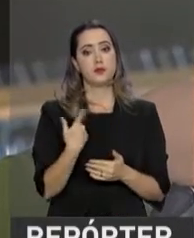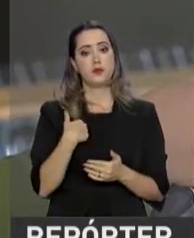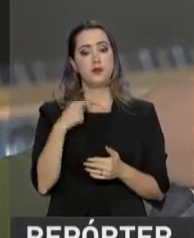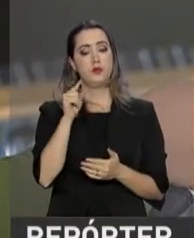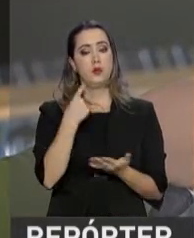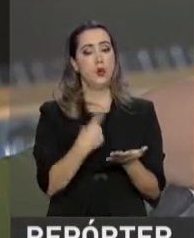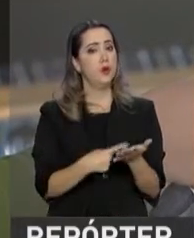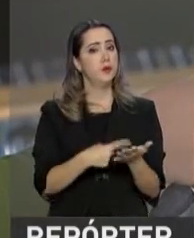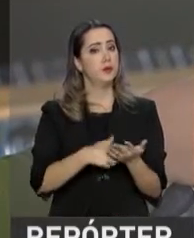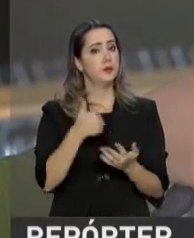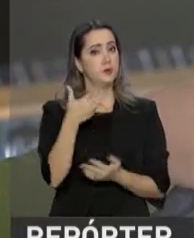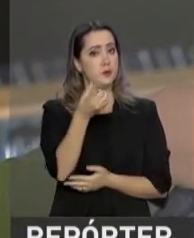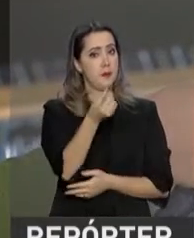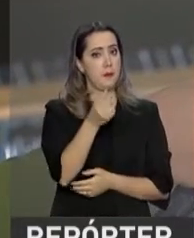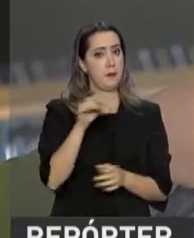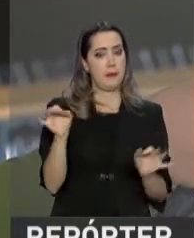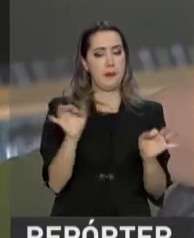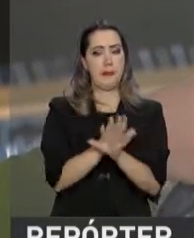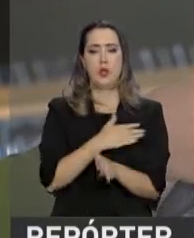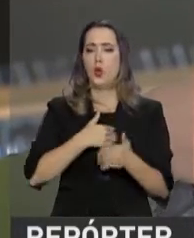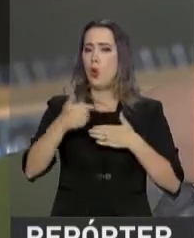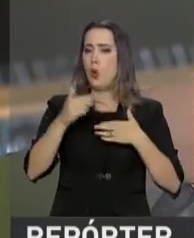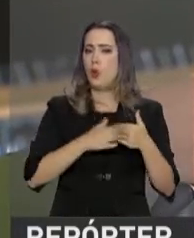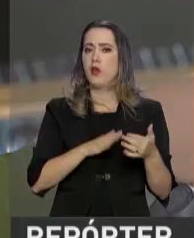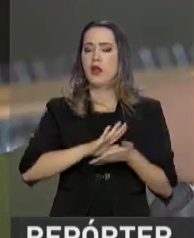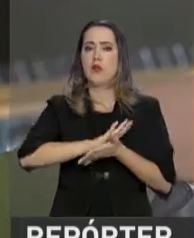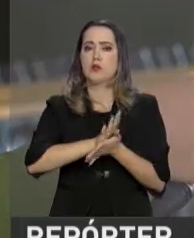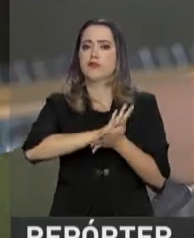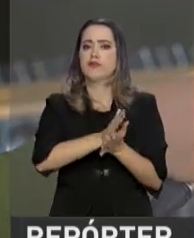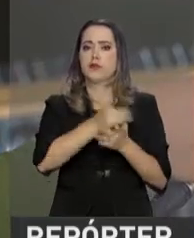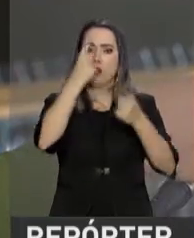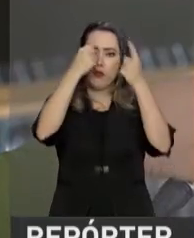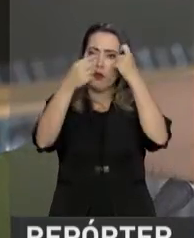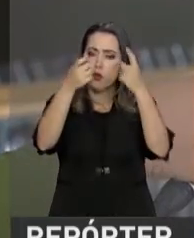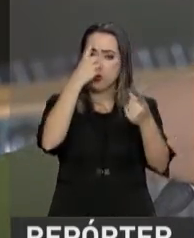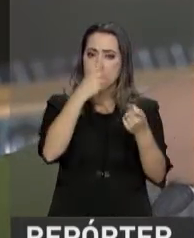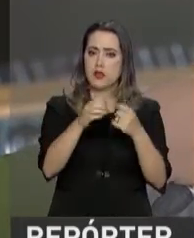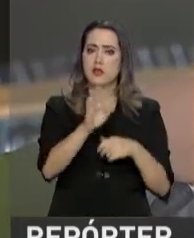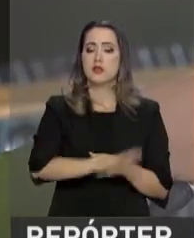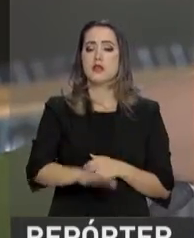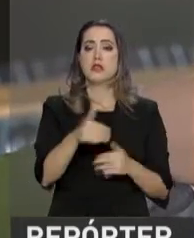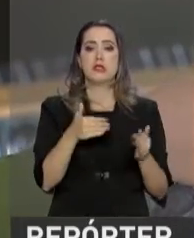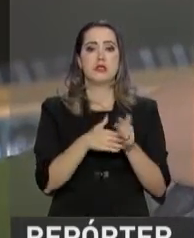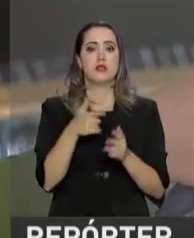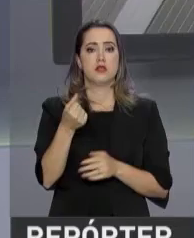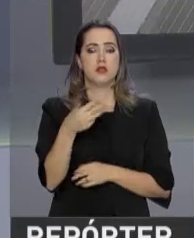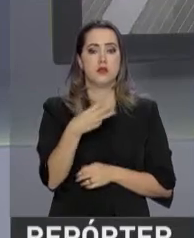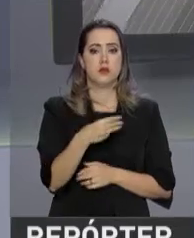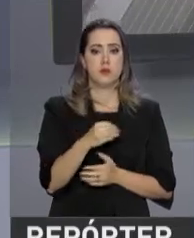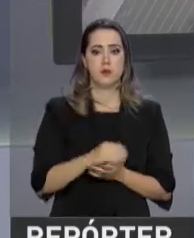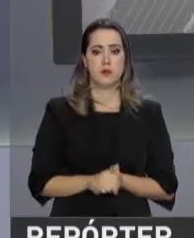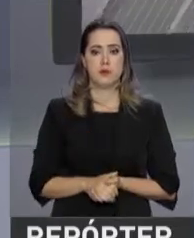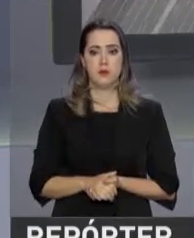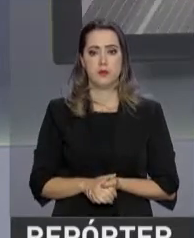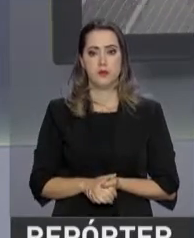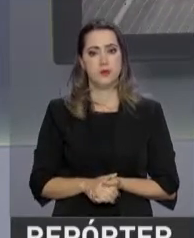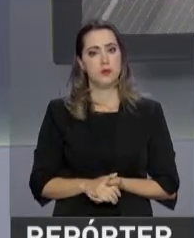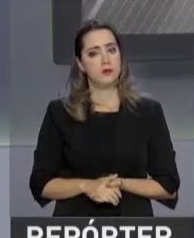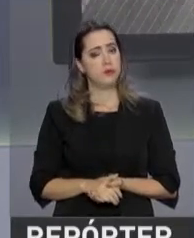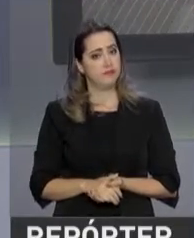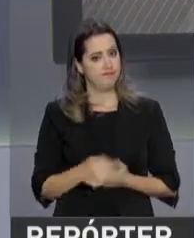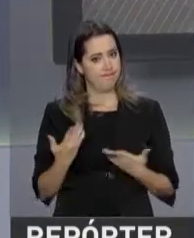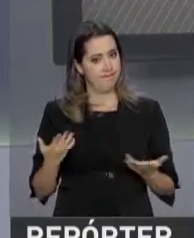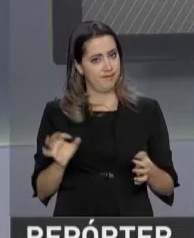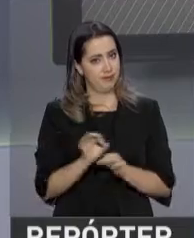todo e qualquer tipo de violência contra crianças até 2030 esta edição termina aqui você pode rever as